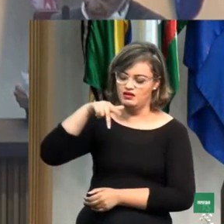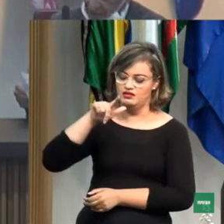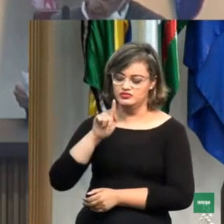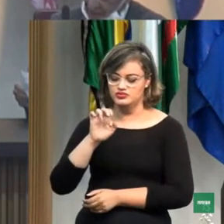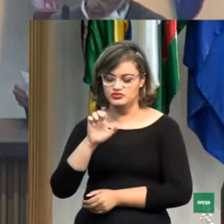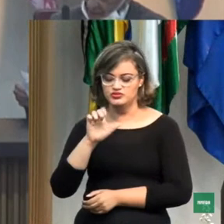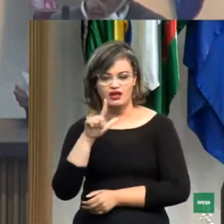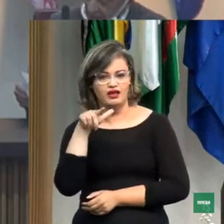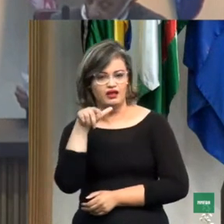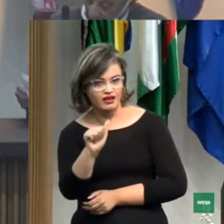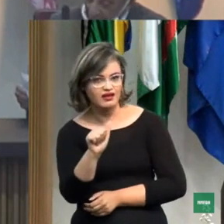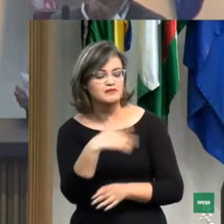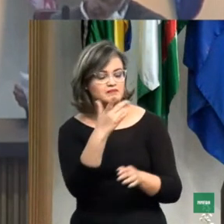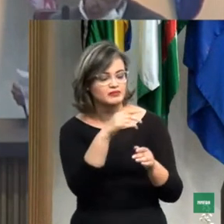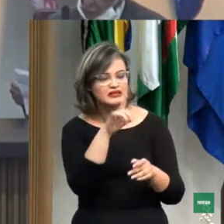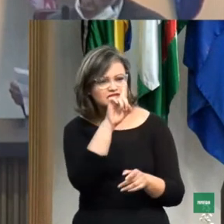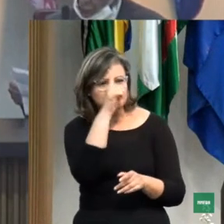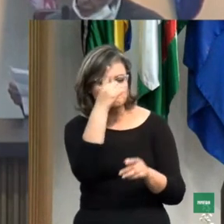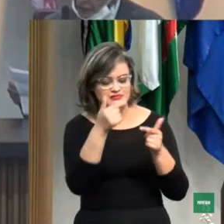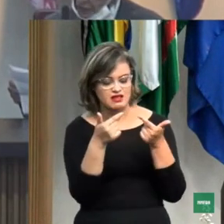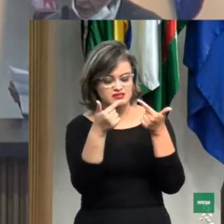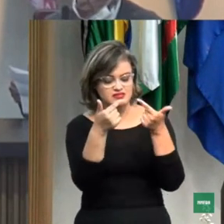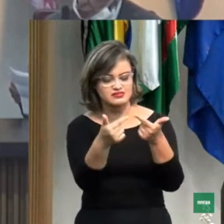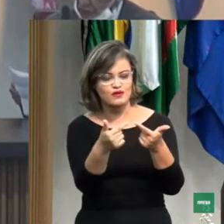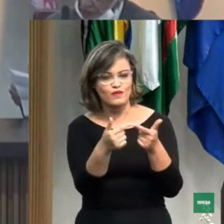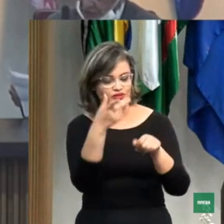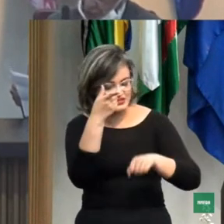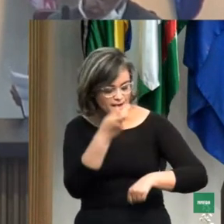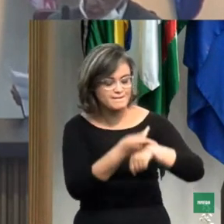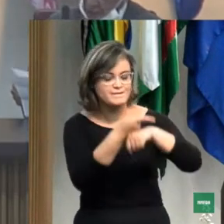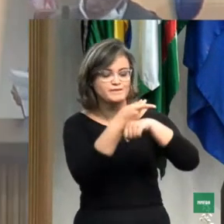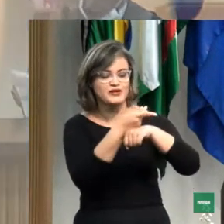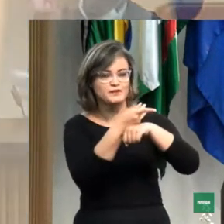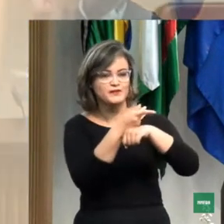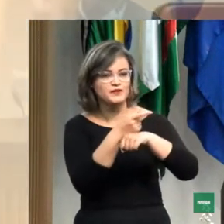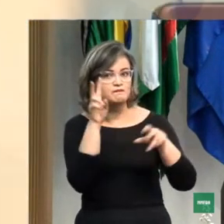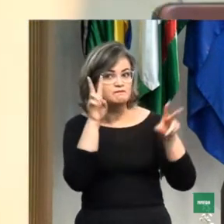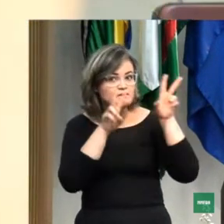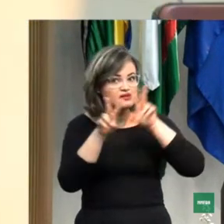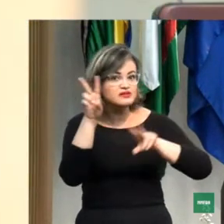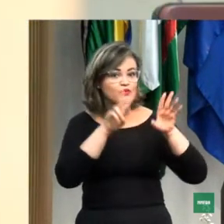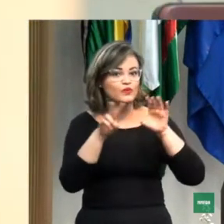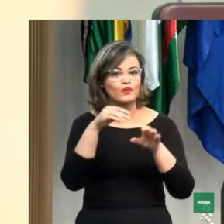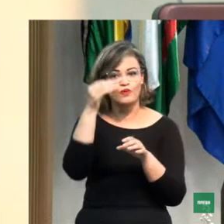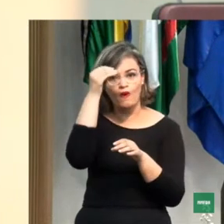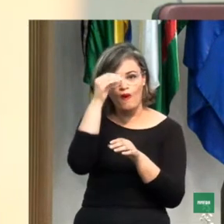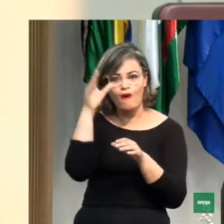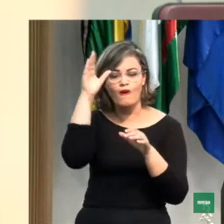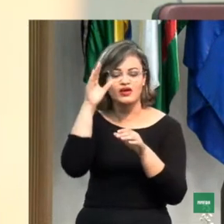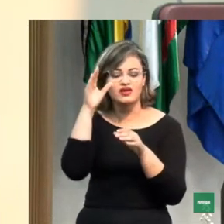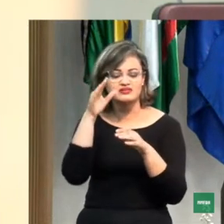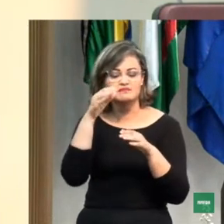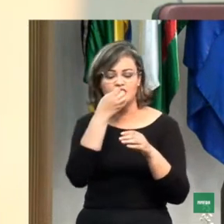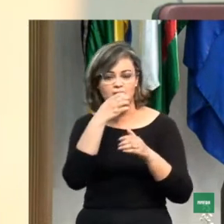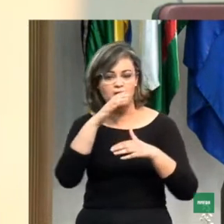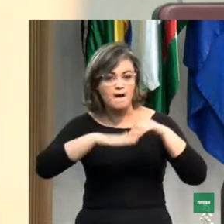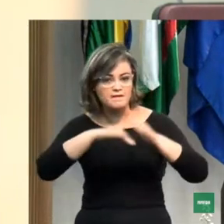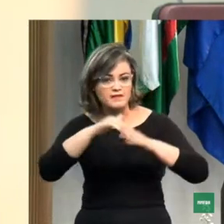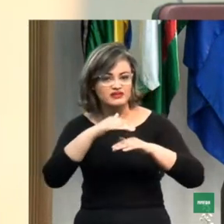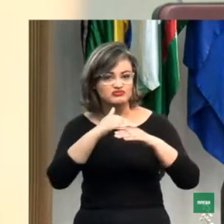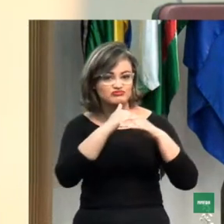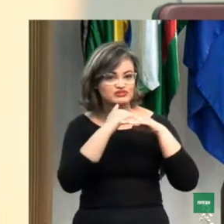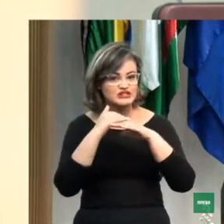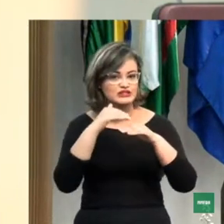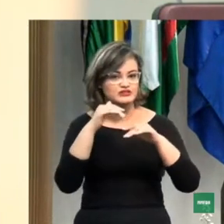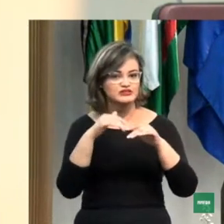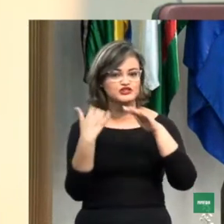iniciativa da premiação com vistas ao conhecimento das melhores práticas e empresa para auxiliar